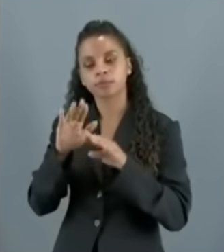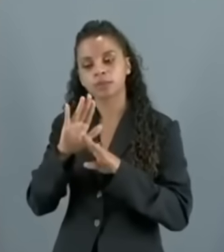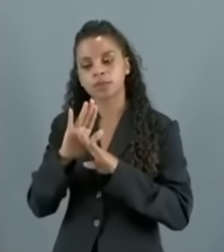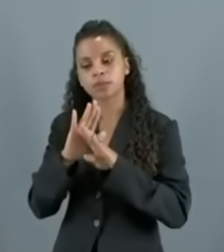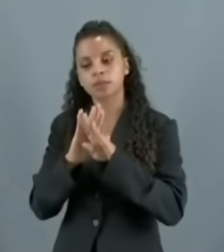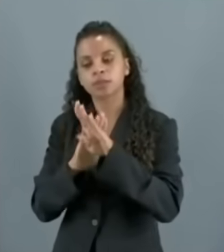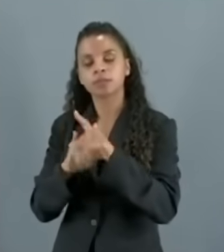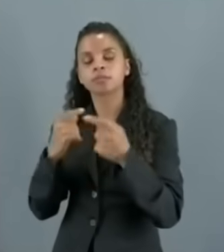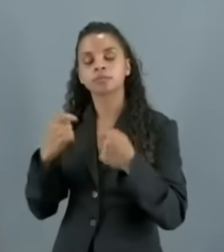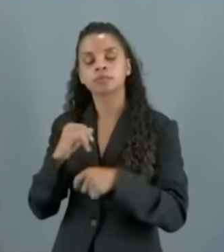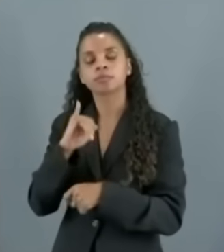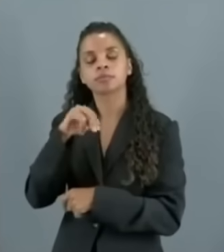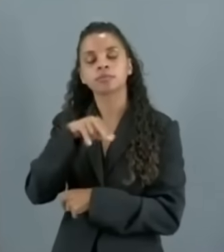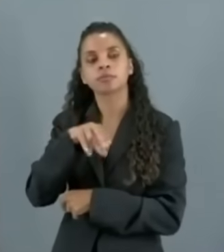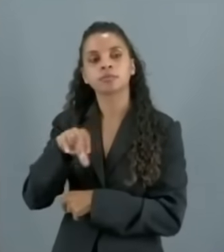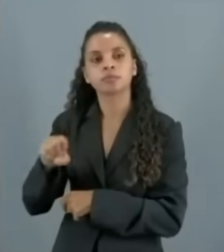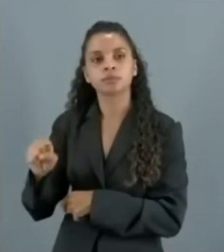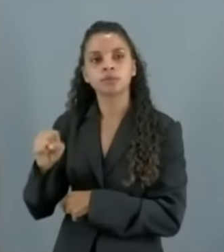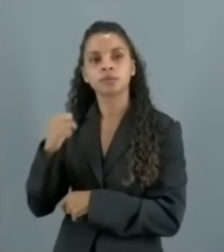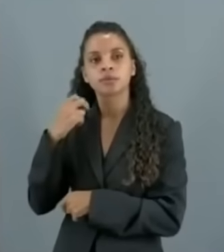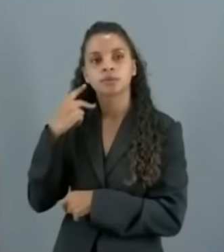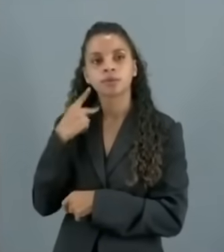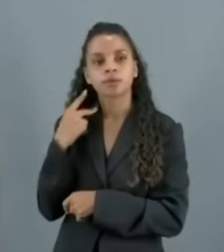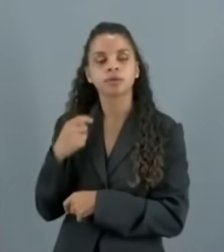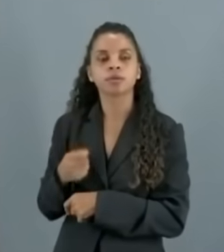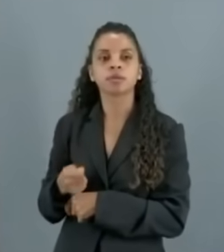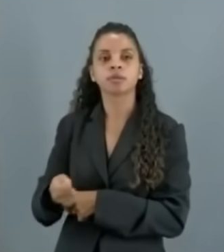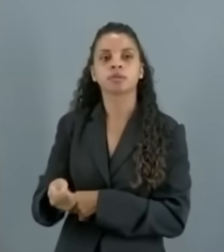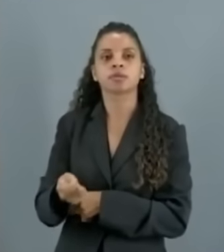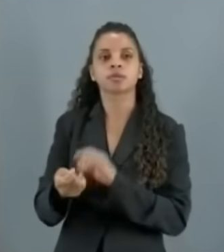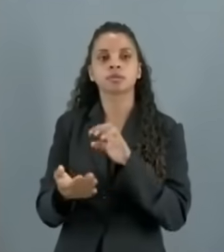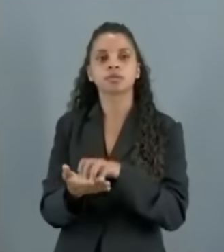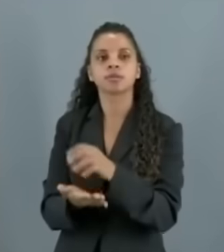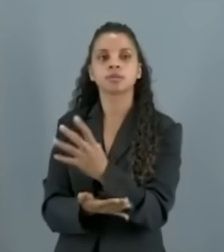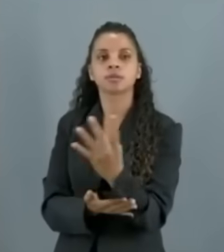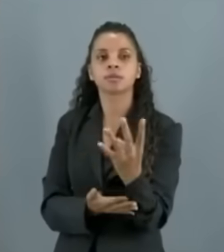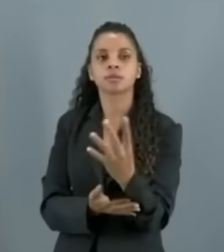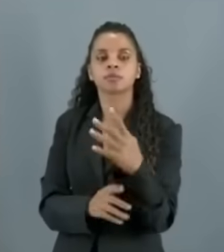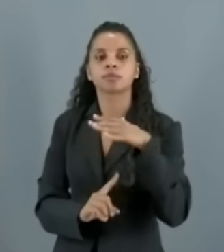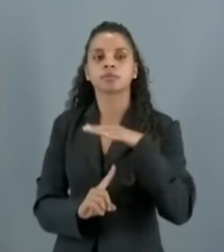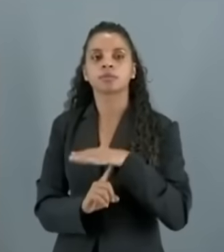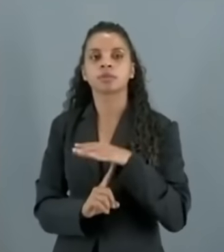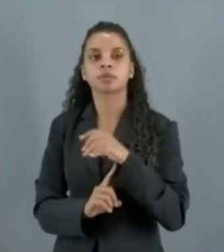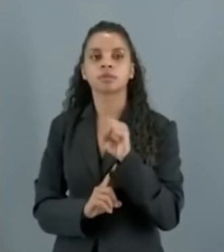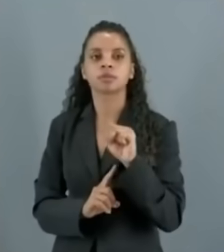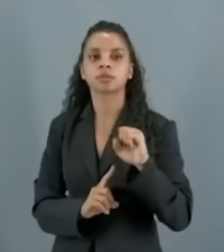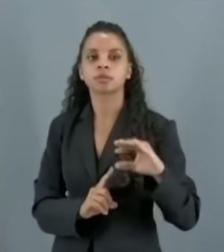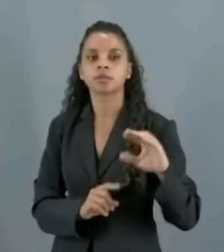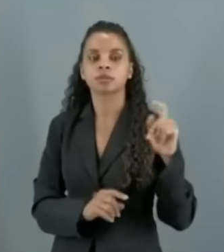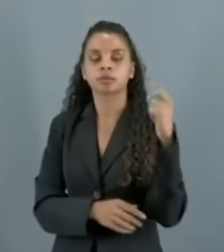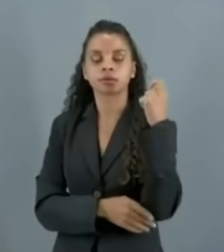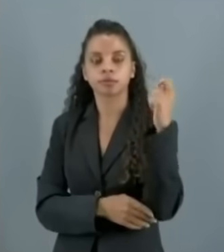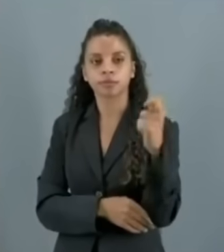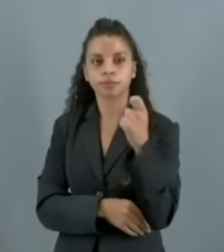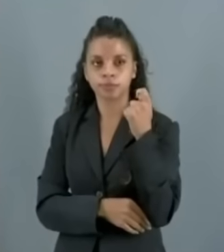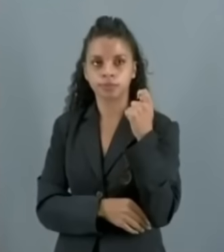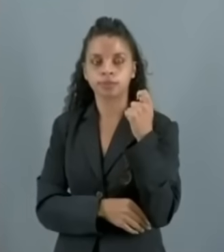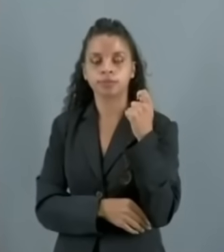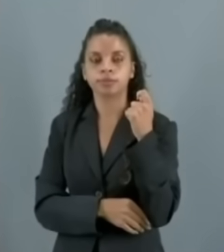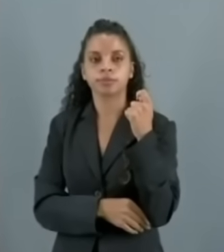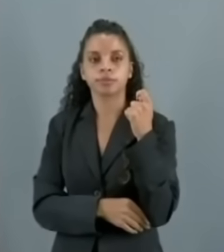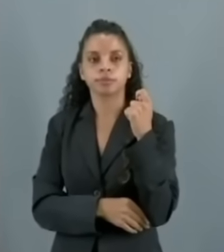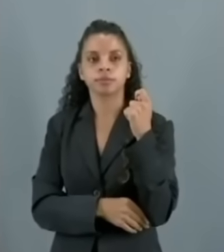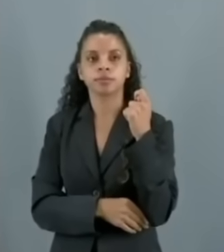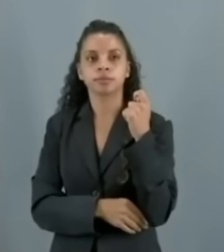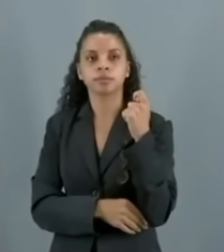por procuradores da AGU na 4ª região, que abrange Paraná, Santa Catarina e Rio Grande do Sul. Lidar